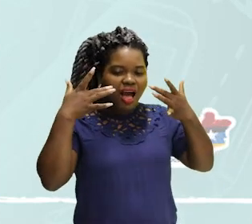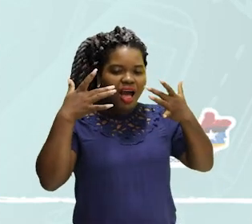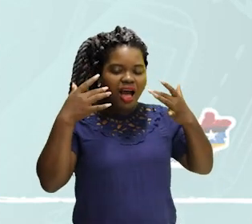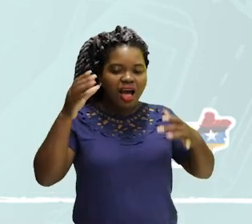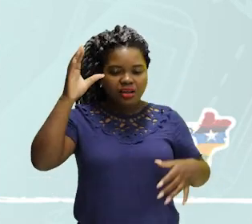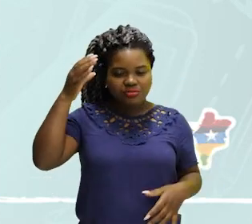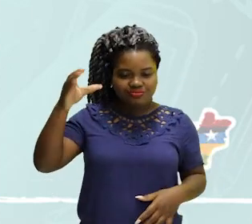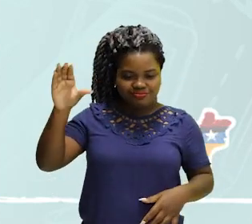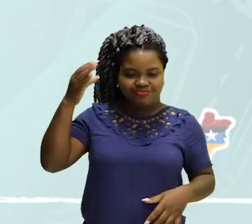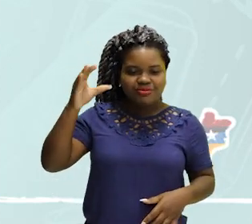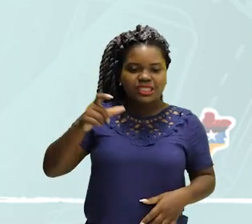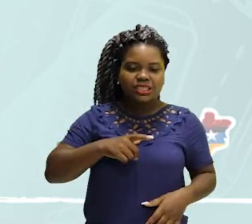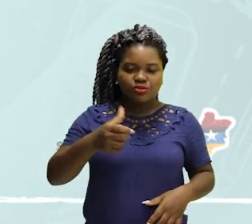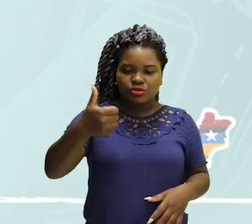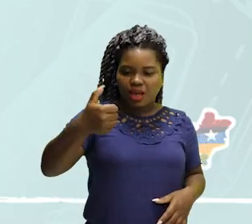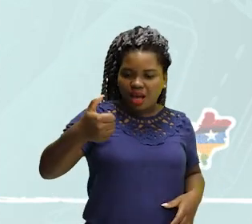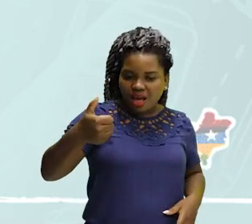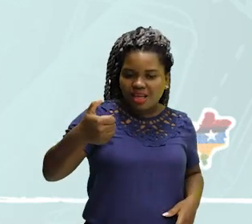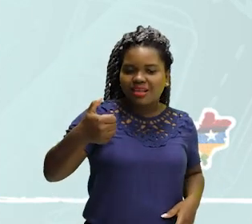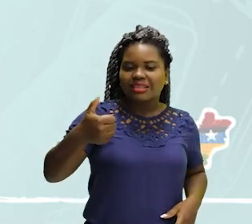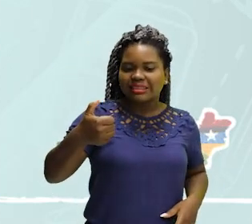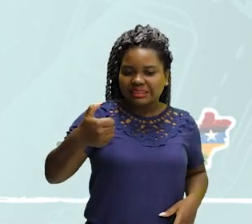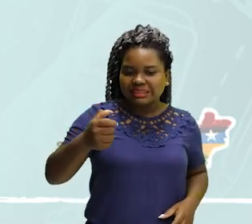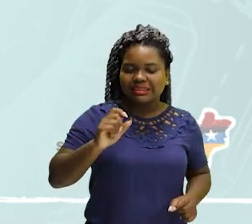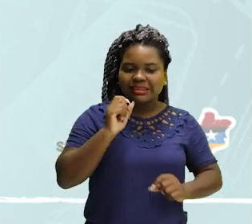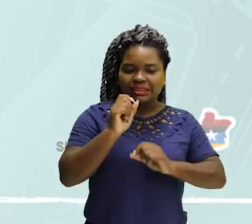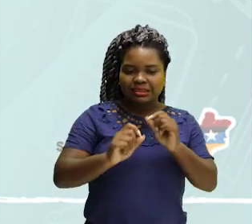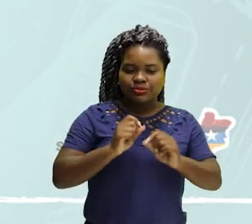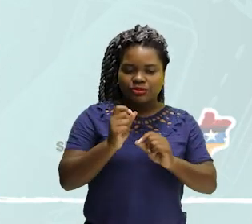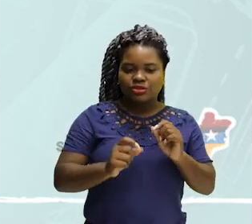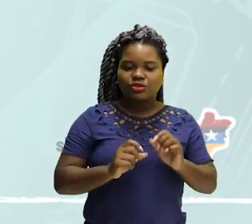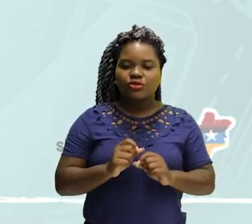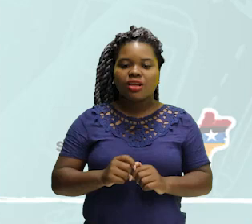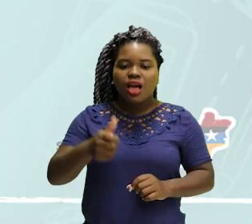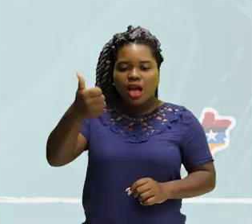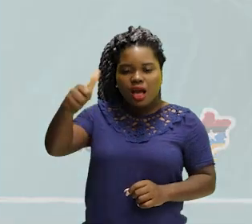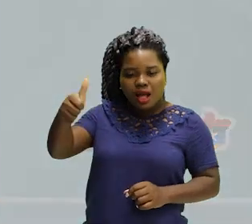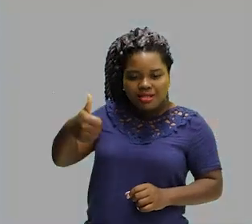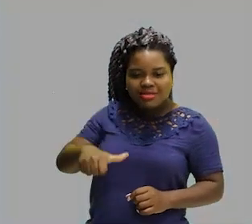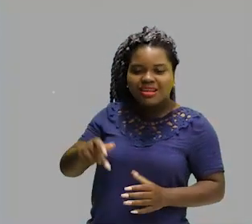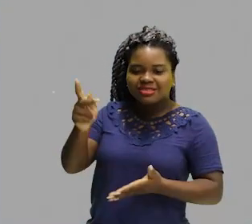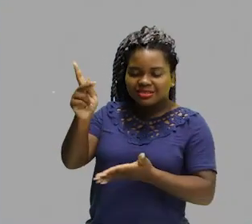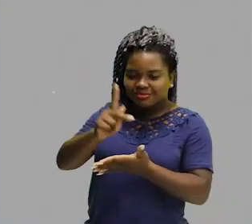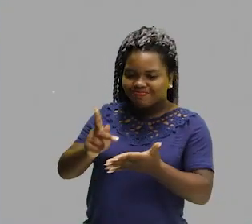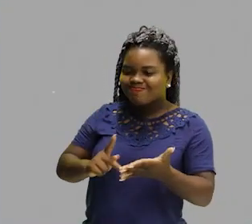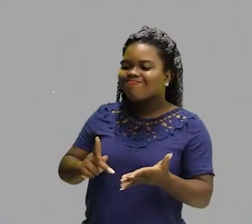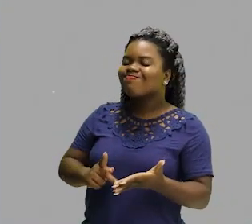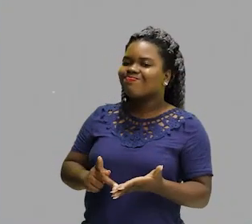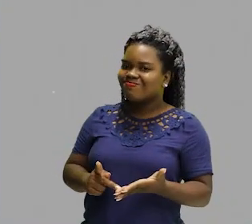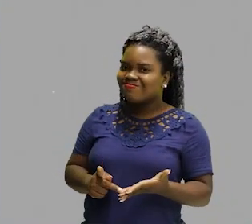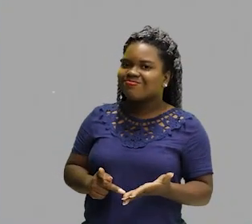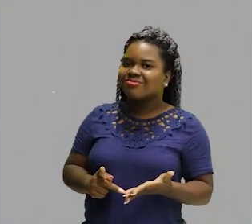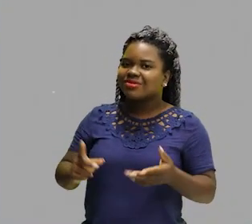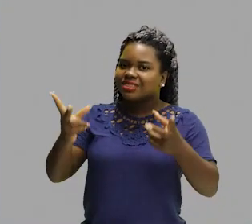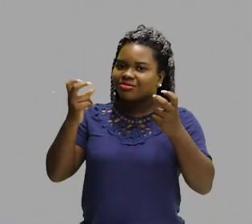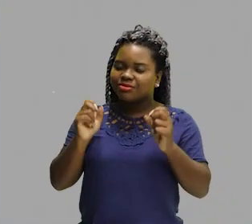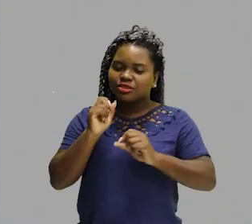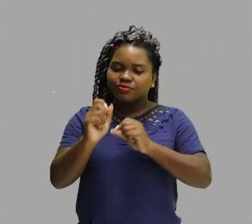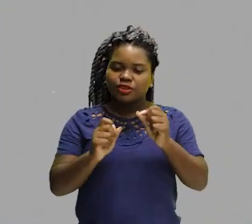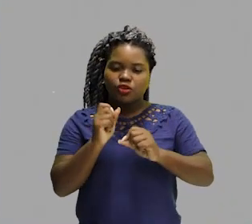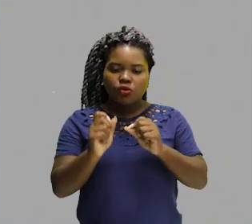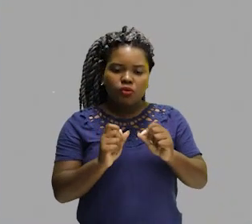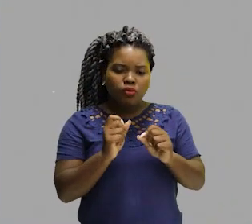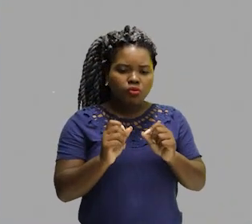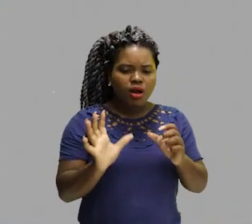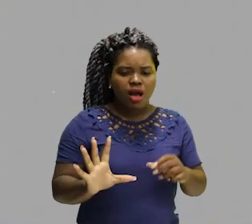né? Bem bonitinha essa figura. Então, a análise da poesia vai se tornar possível, né? Perceber como era o comportamento